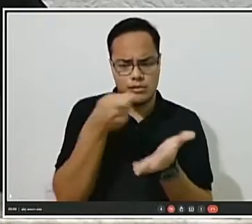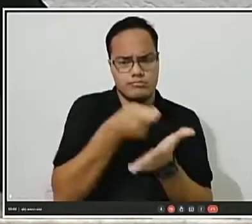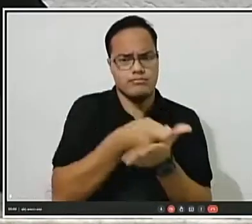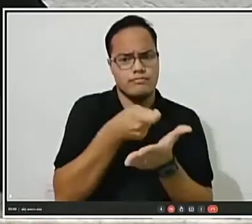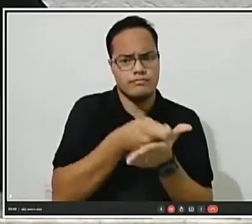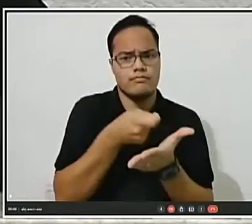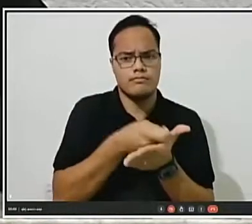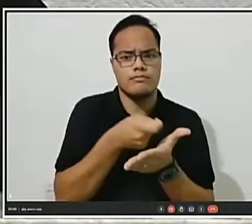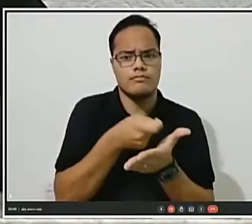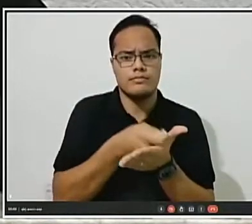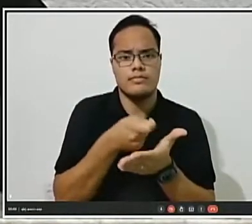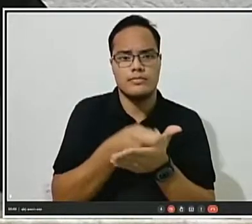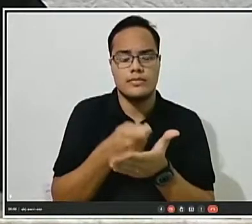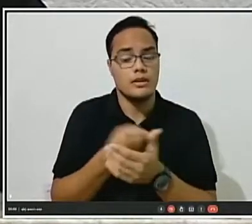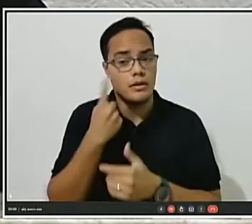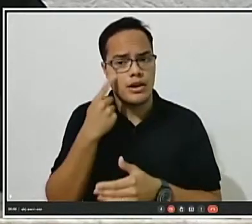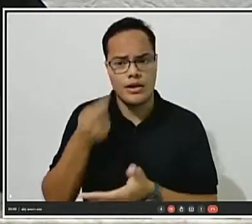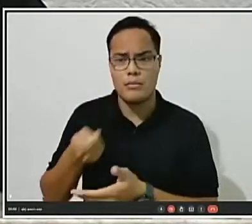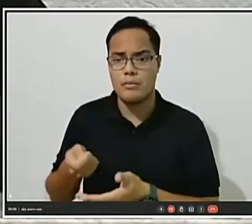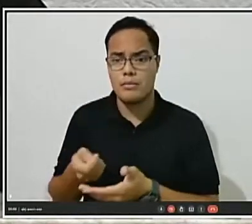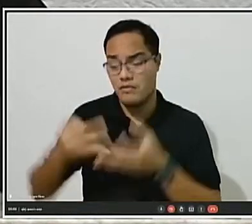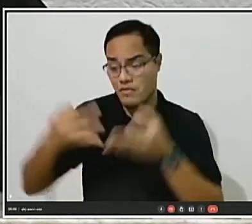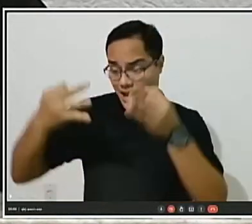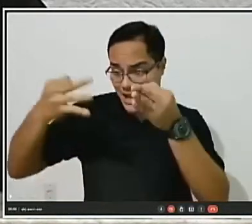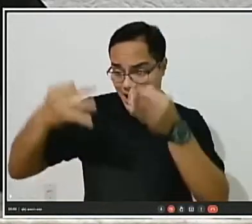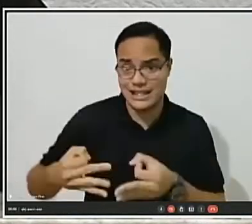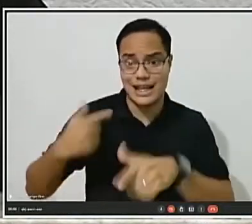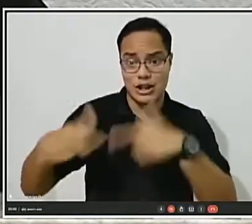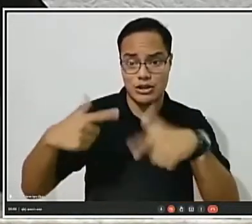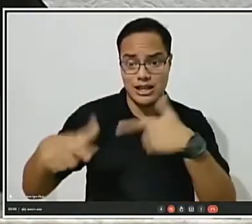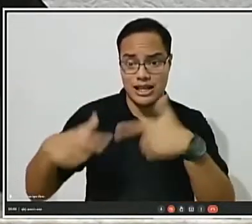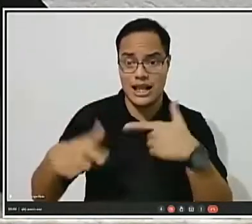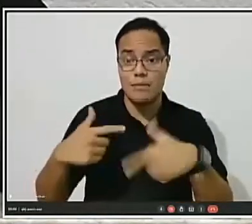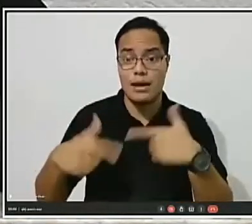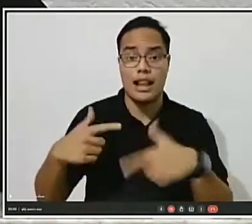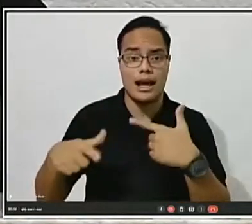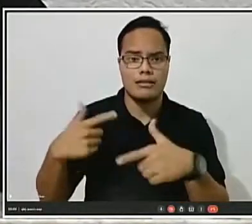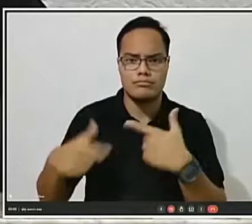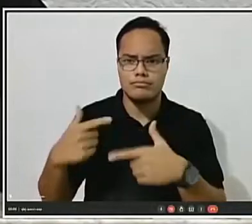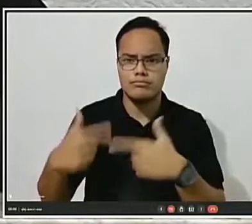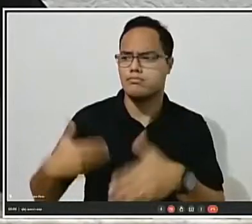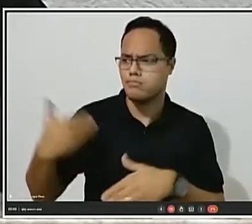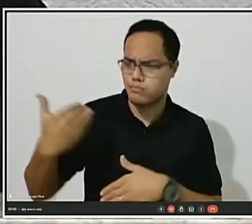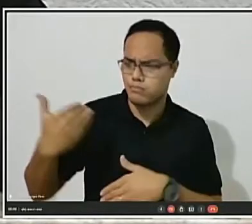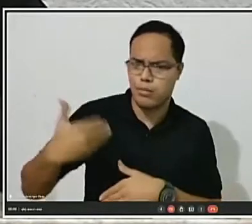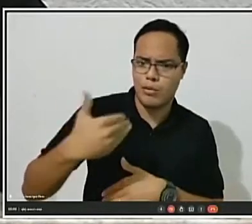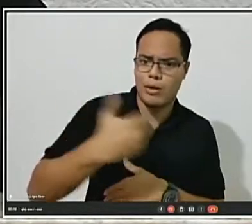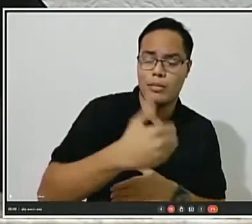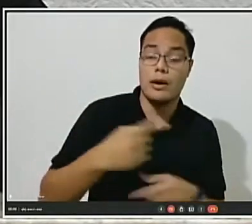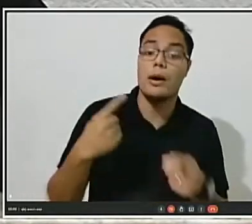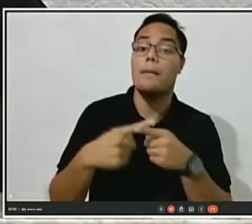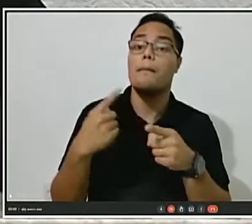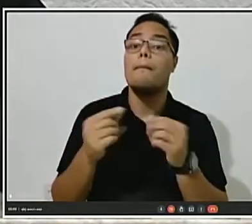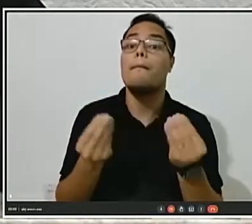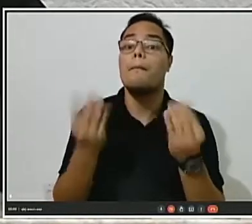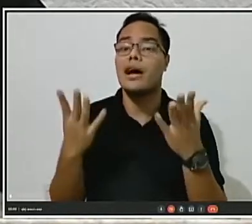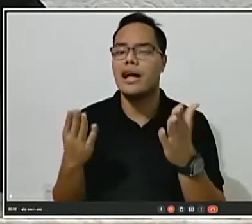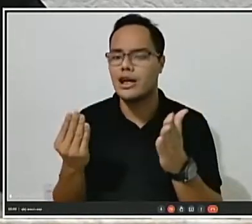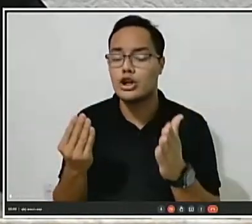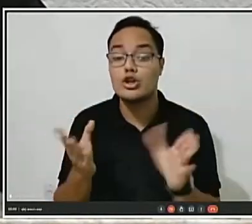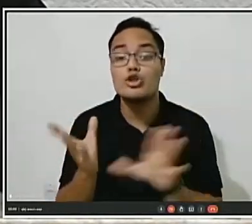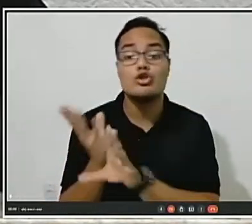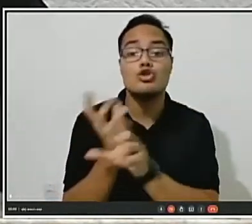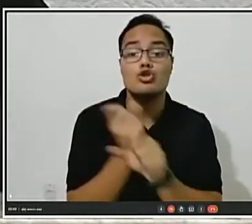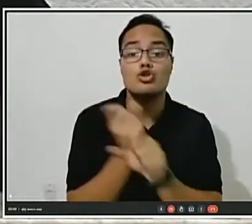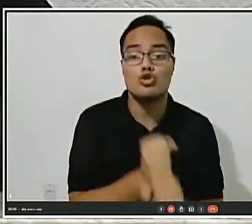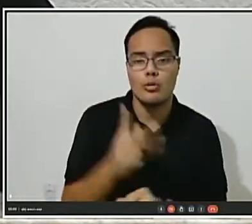verem obrigados a ficar mais tempo no serviço ativo para atingir os pontos exigidos na soma de idade mais tempo de